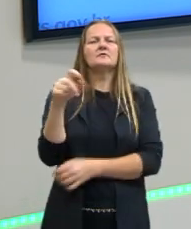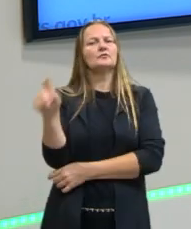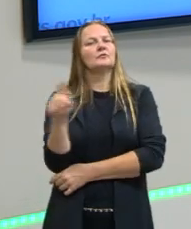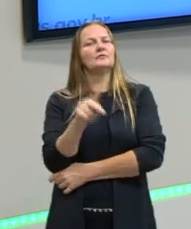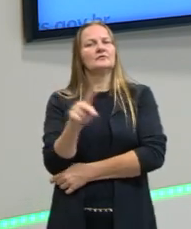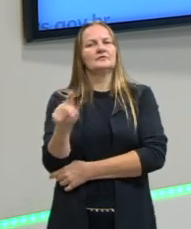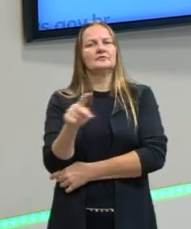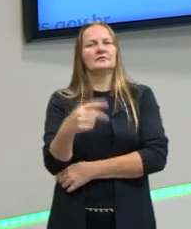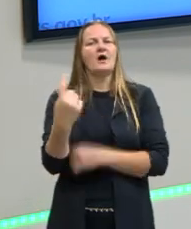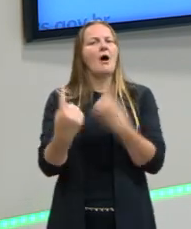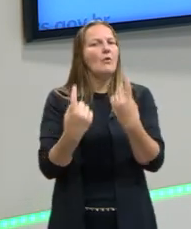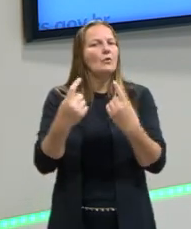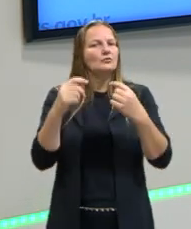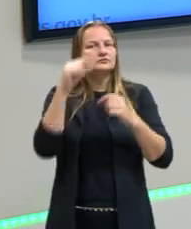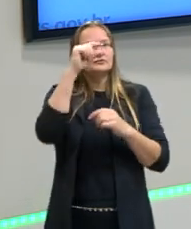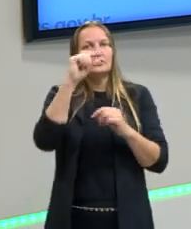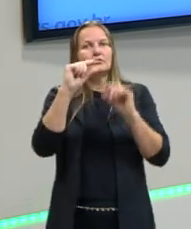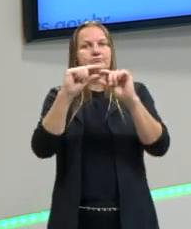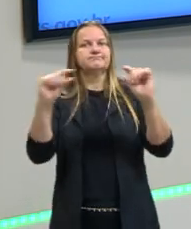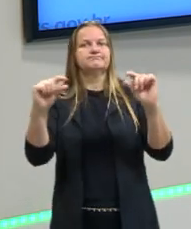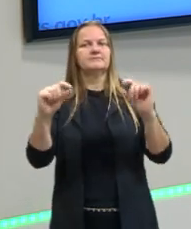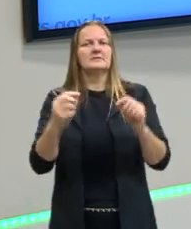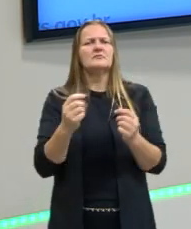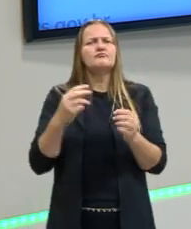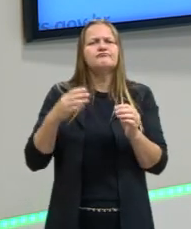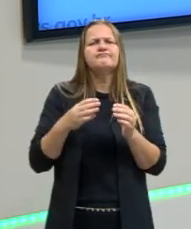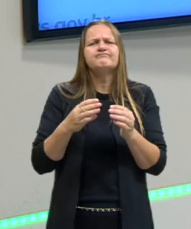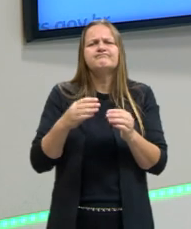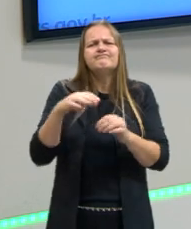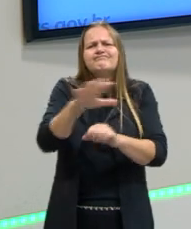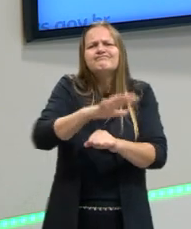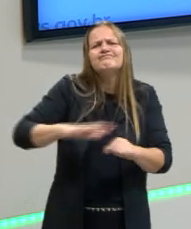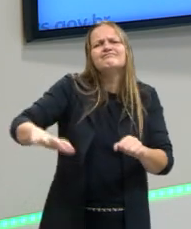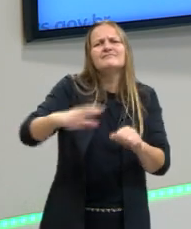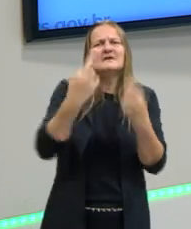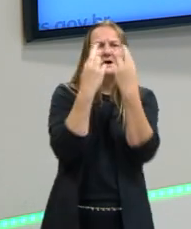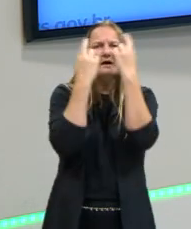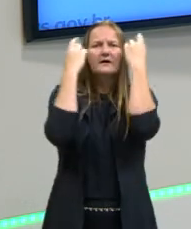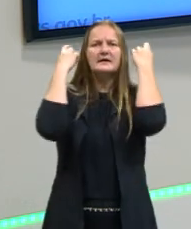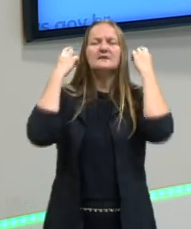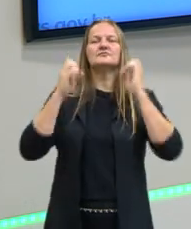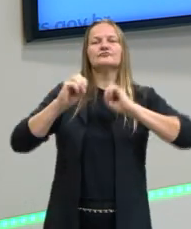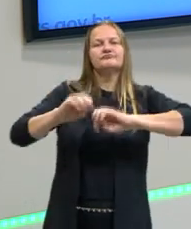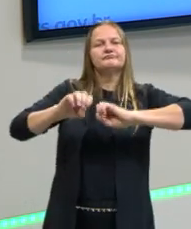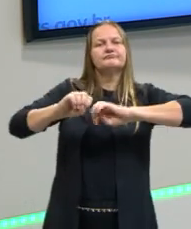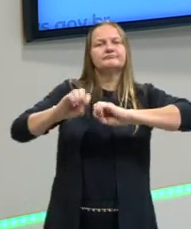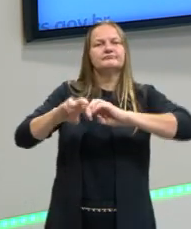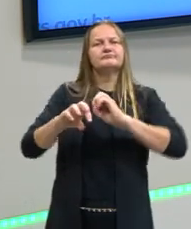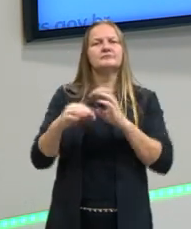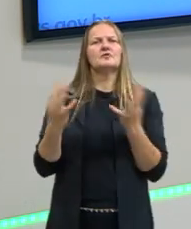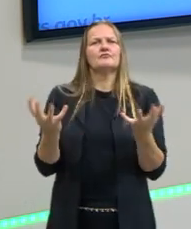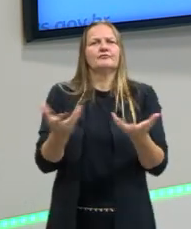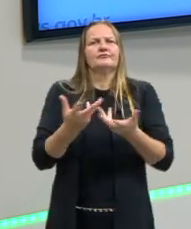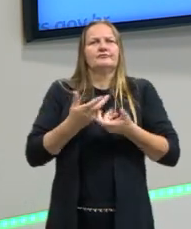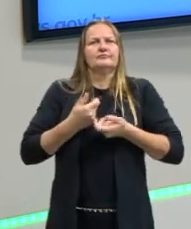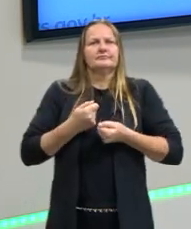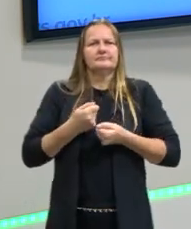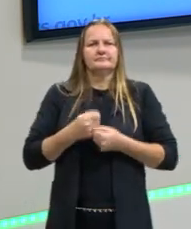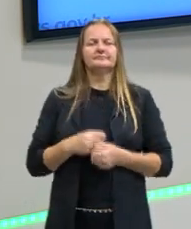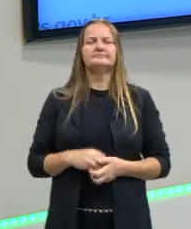e eles percorreram toda a Grécia nessa arte de ensinar a retórica nessa arte do convencimento